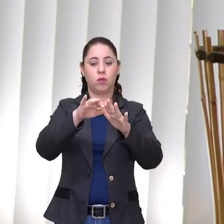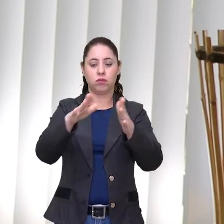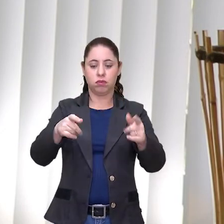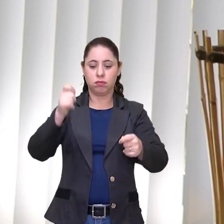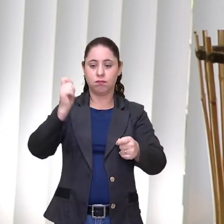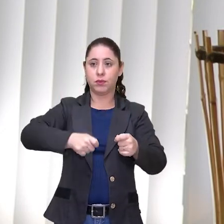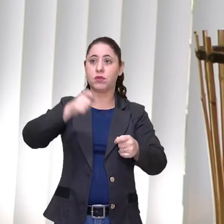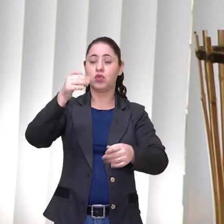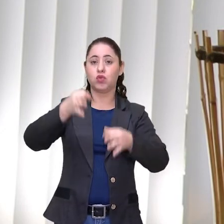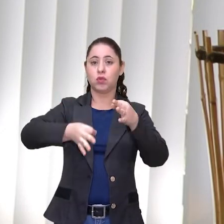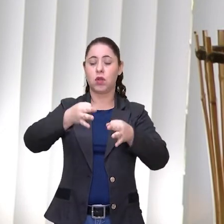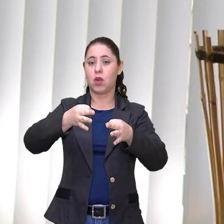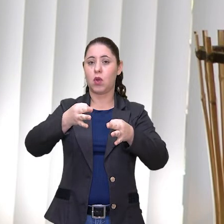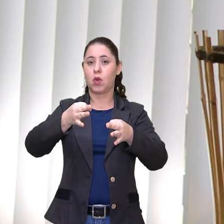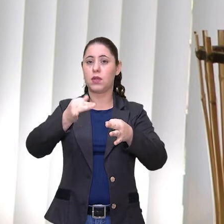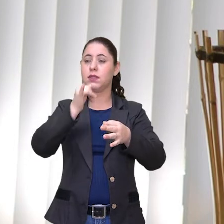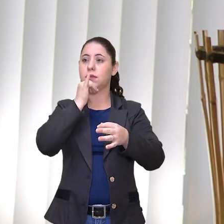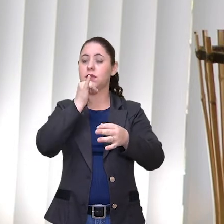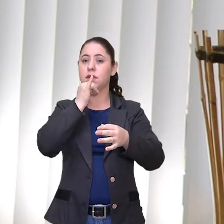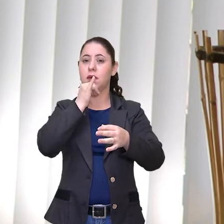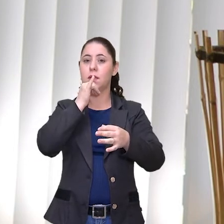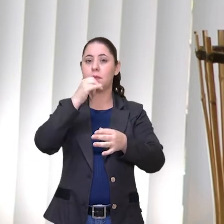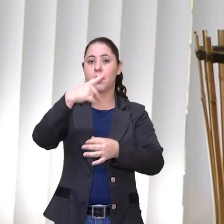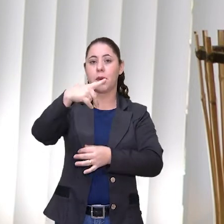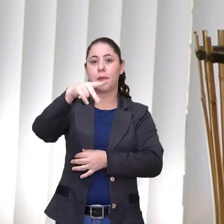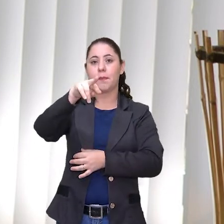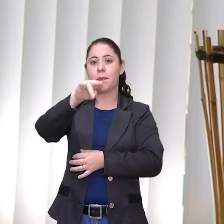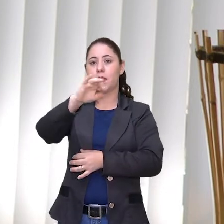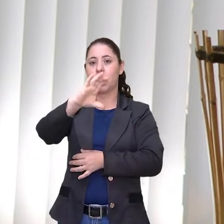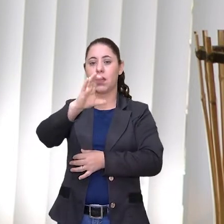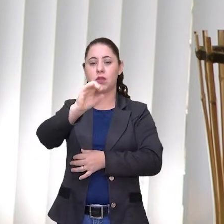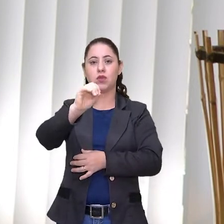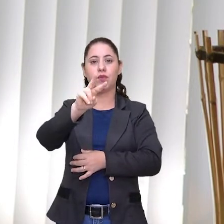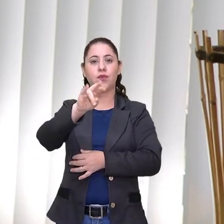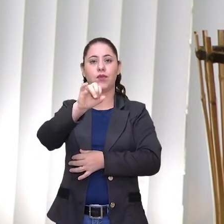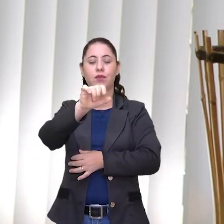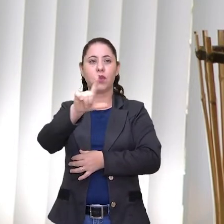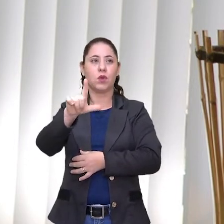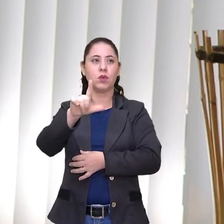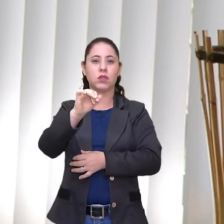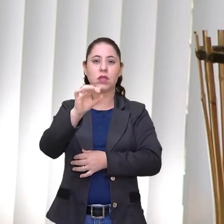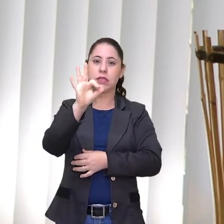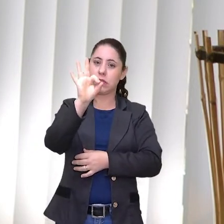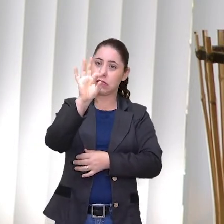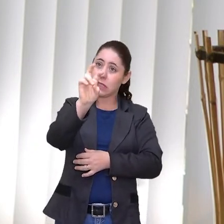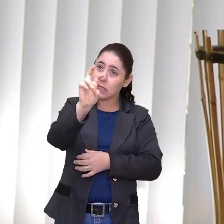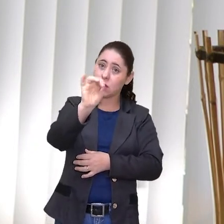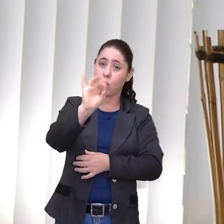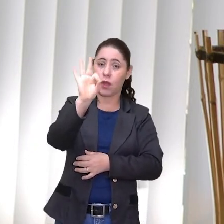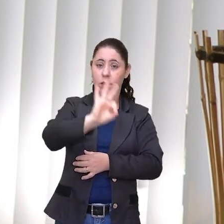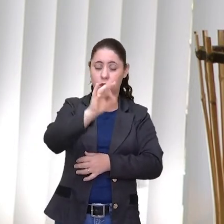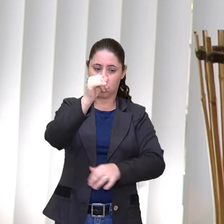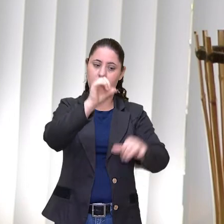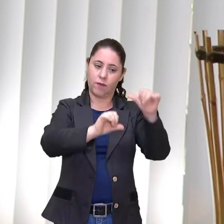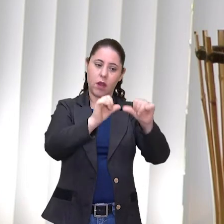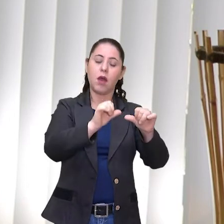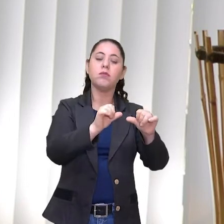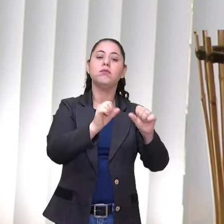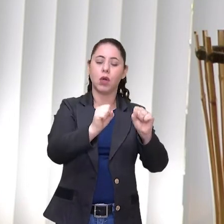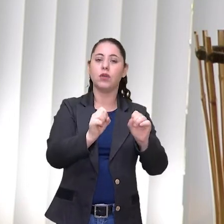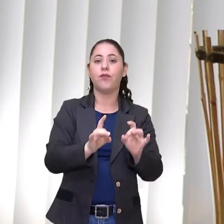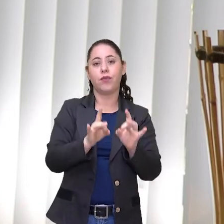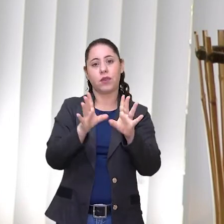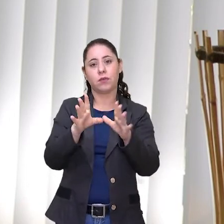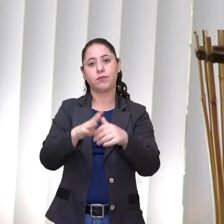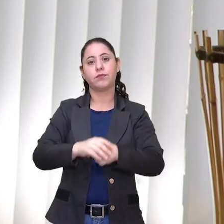segundo leilão, ele só não pode ser alienado por preço vil. Então, normalmente, tudo que for acima de 50% da